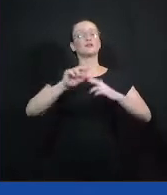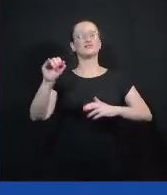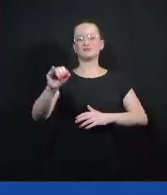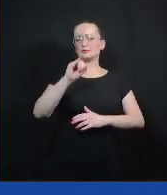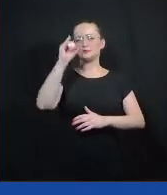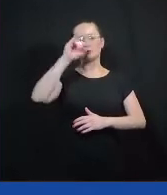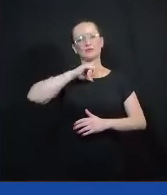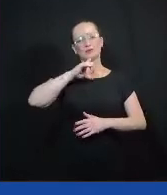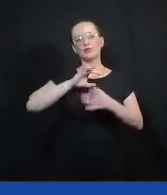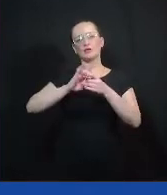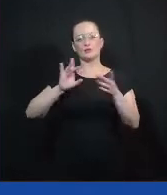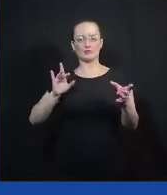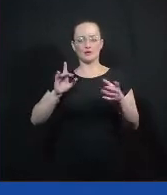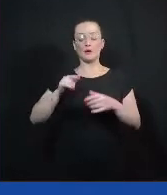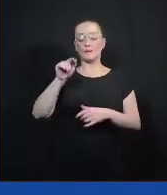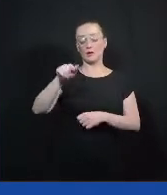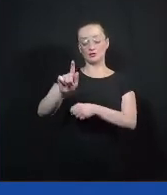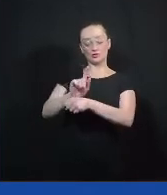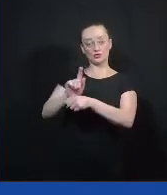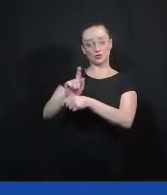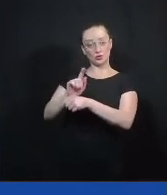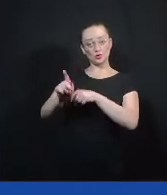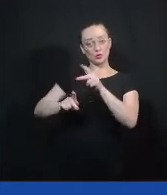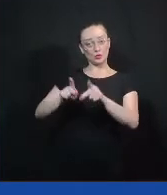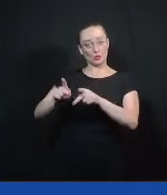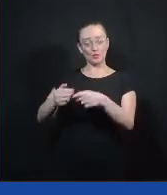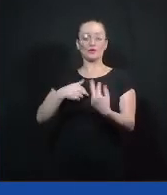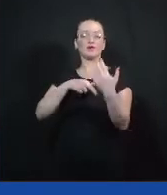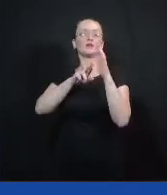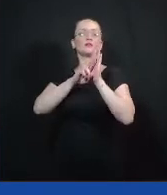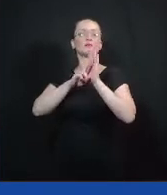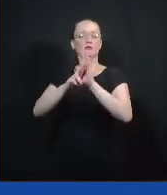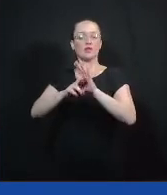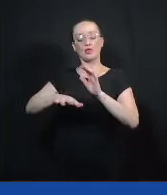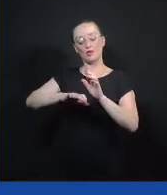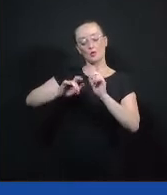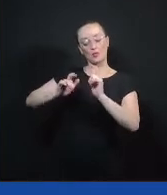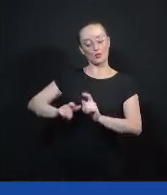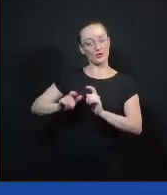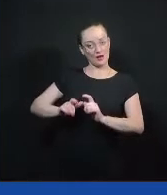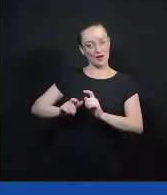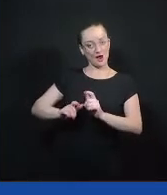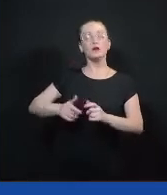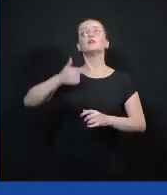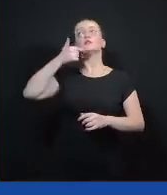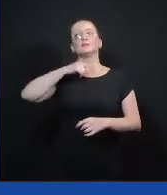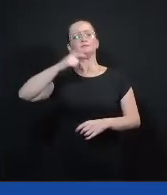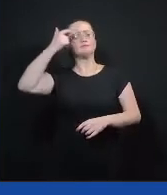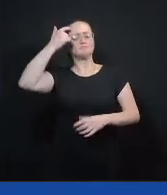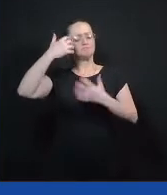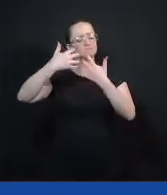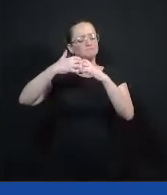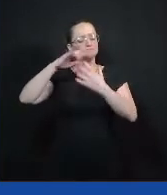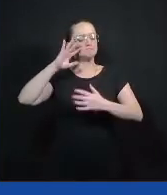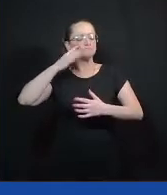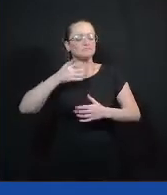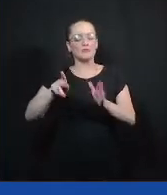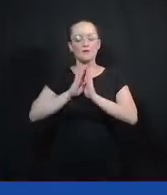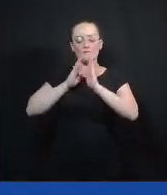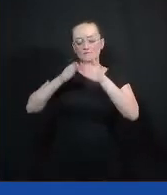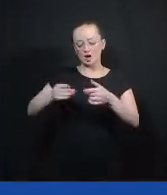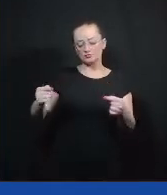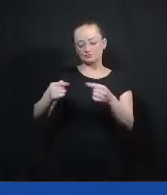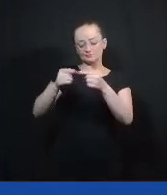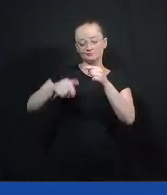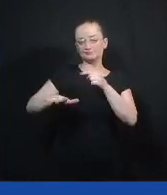essa autonomia para que o gestor público, para que os representantes no nível local possam pensar soluções que estejam direcionadas